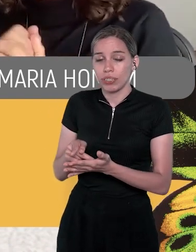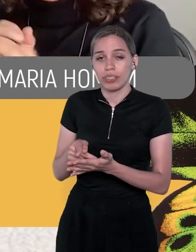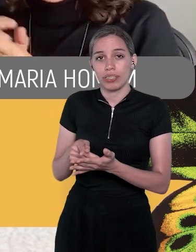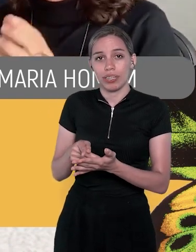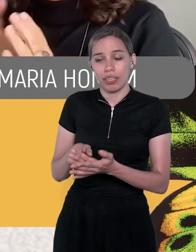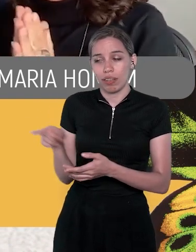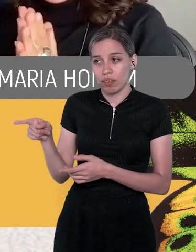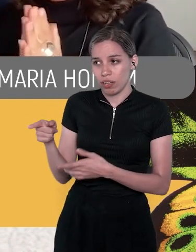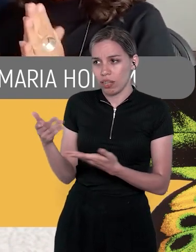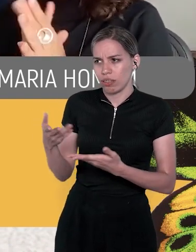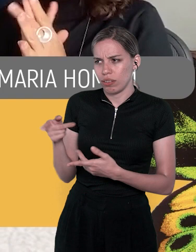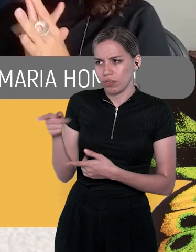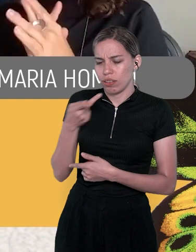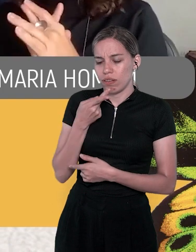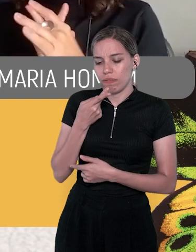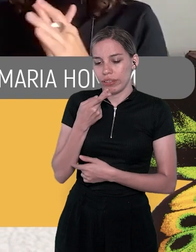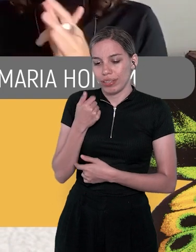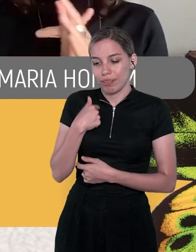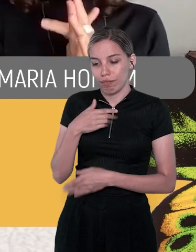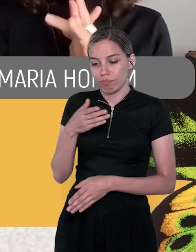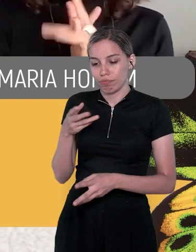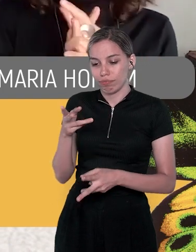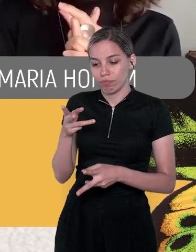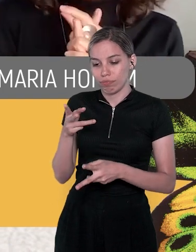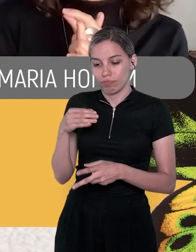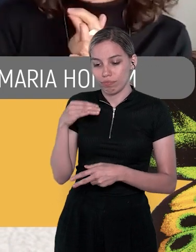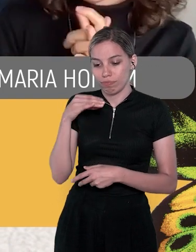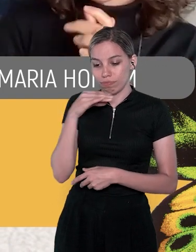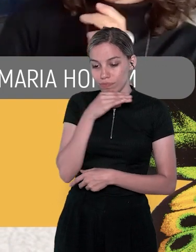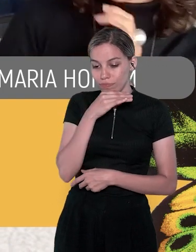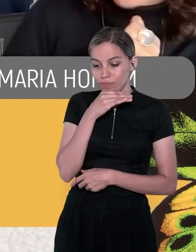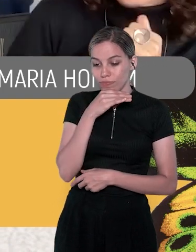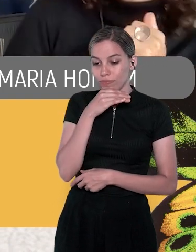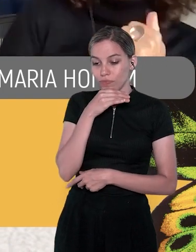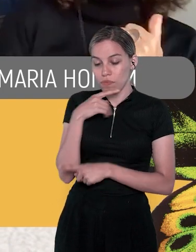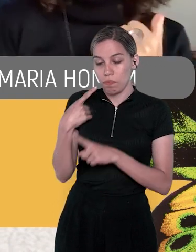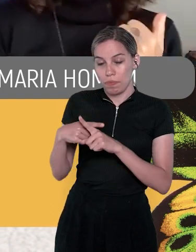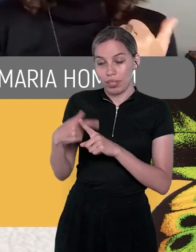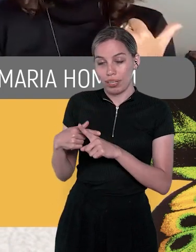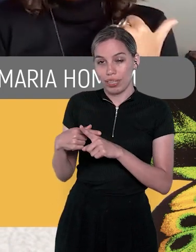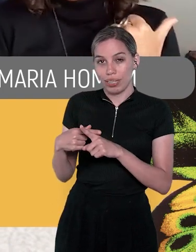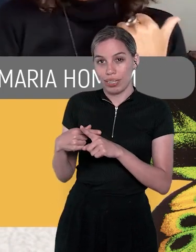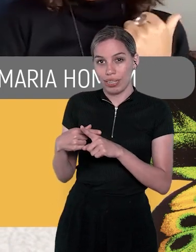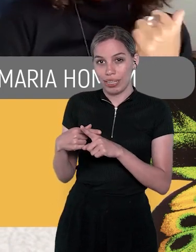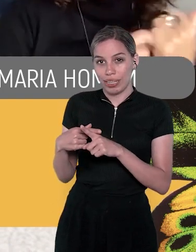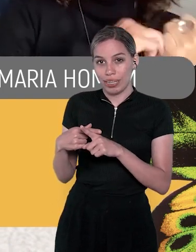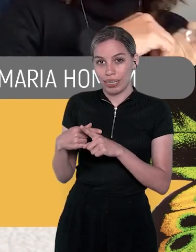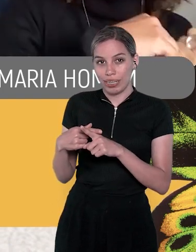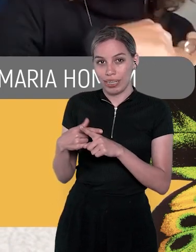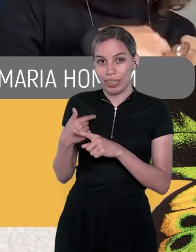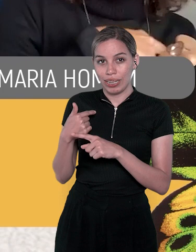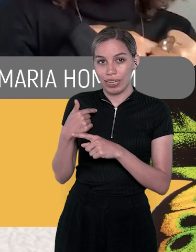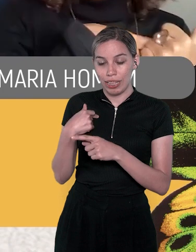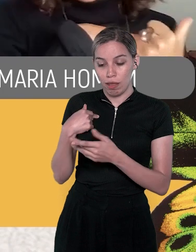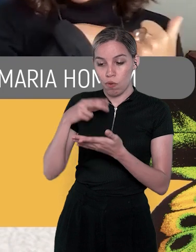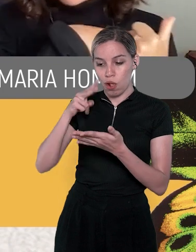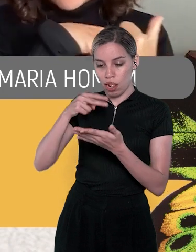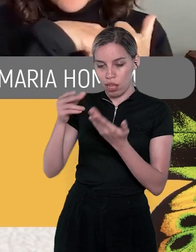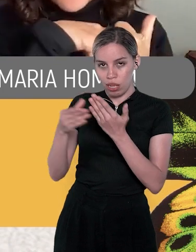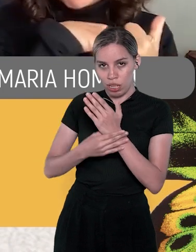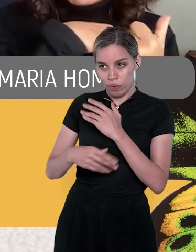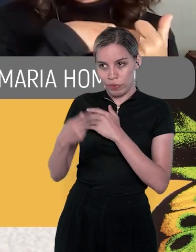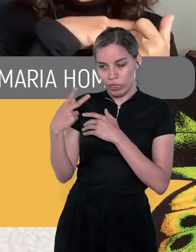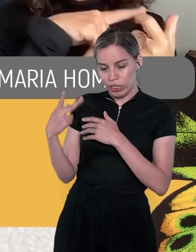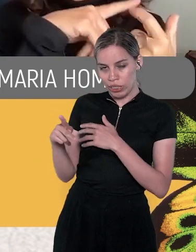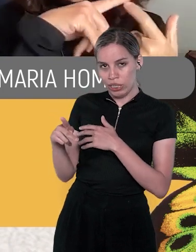você falando, eu me dei conta, olha que curioso, né? Que eu terminei o